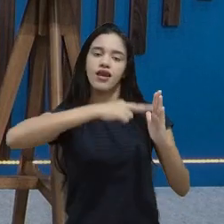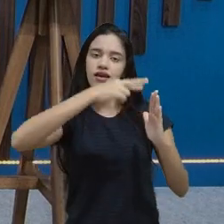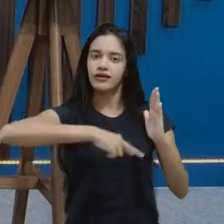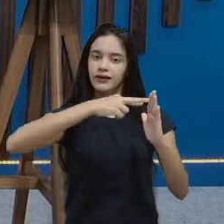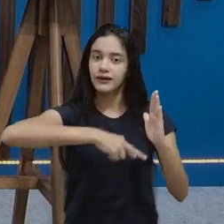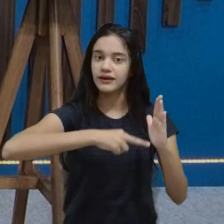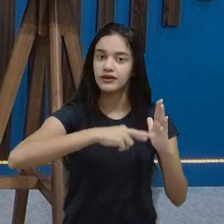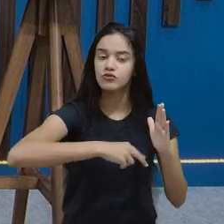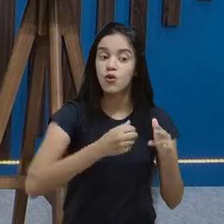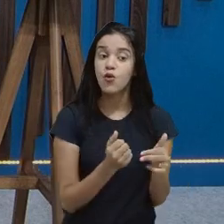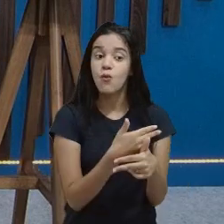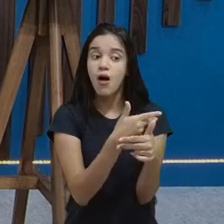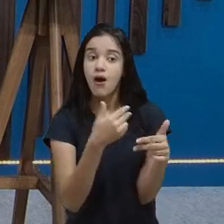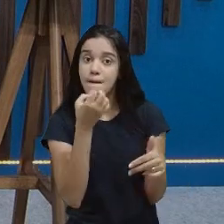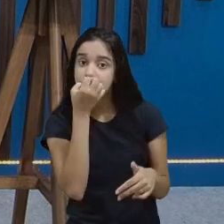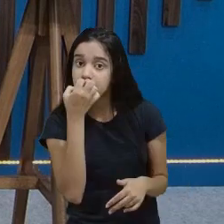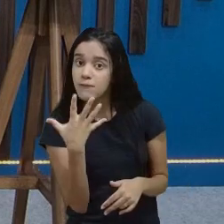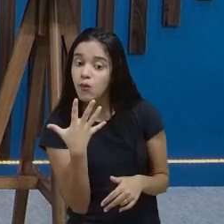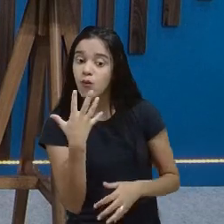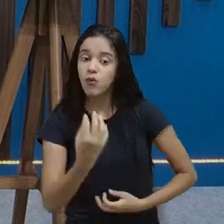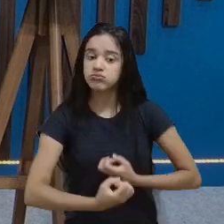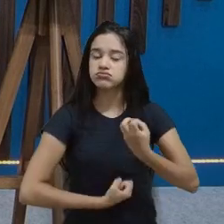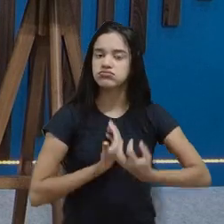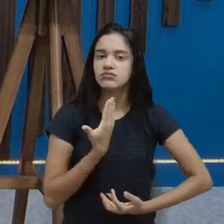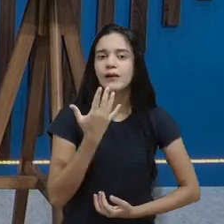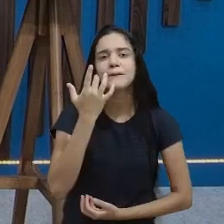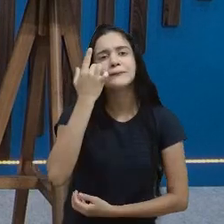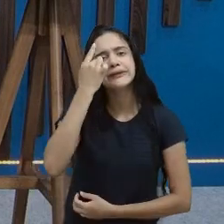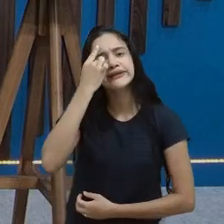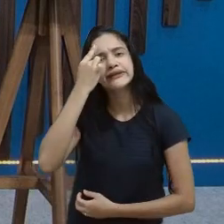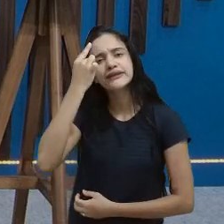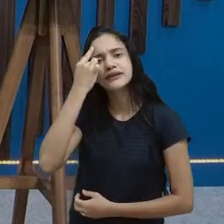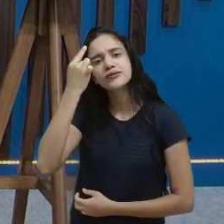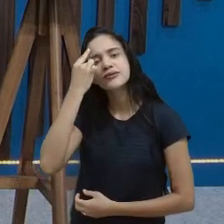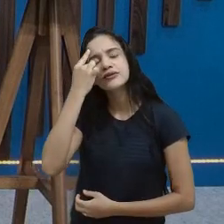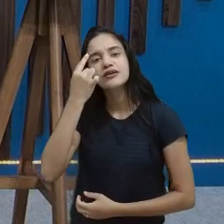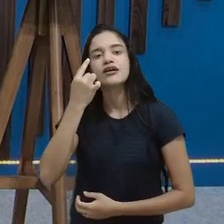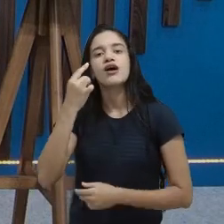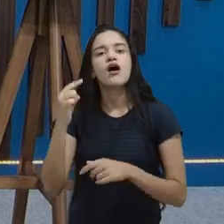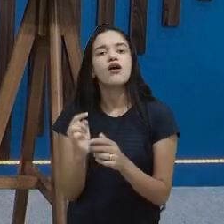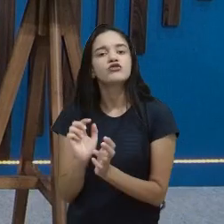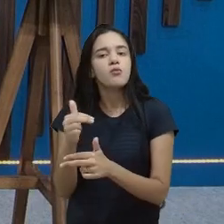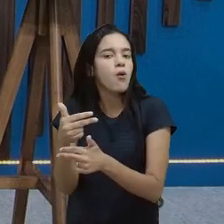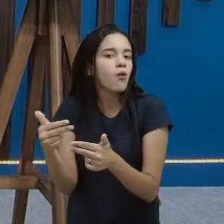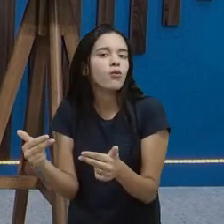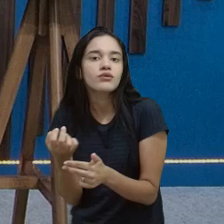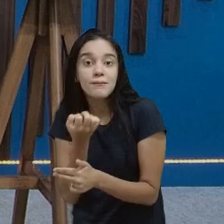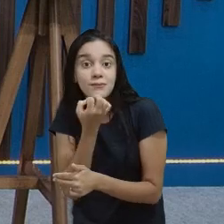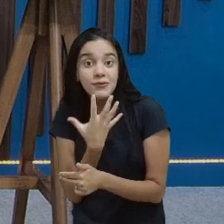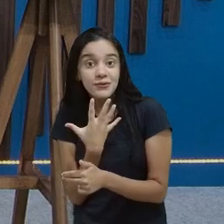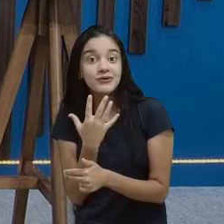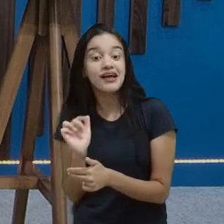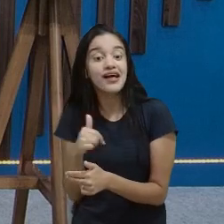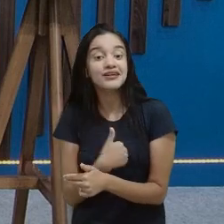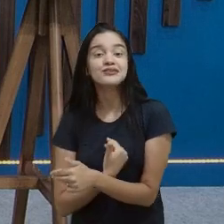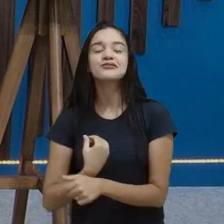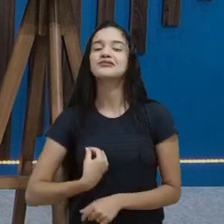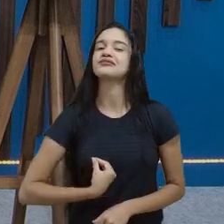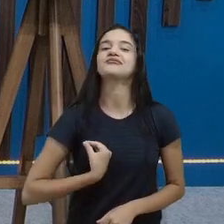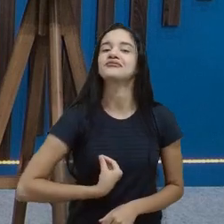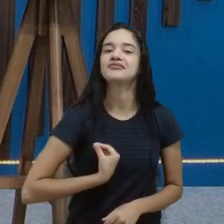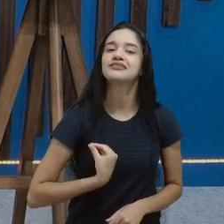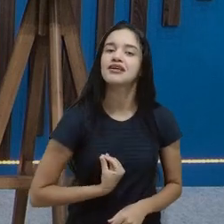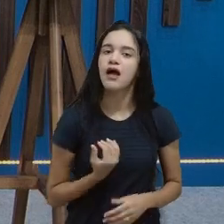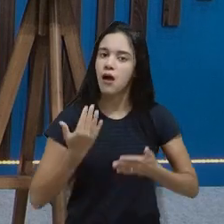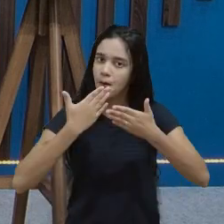algo bom como a poesia, quando pensamos sobre algo bom, não é, a nossa vida,